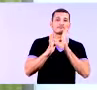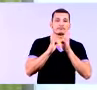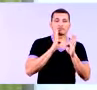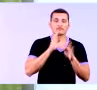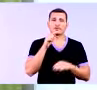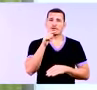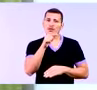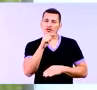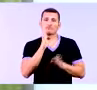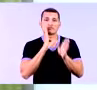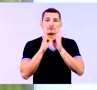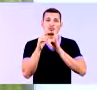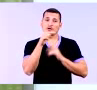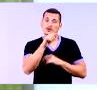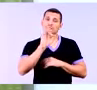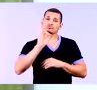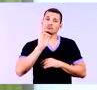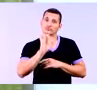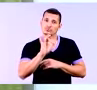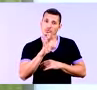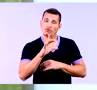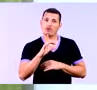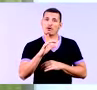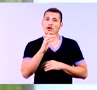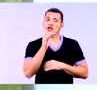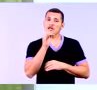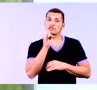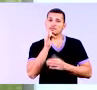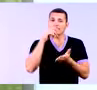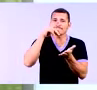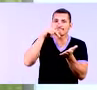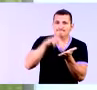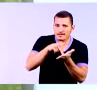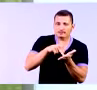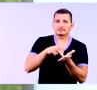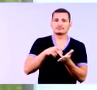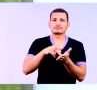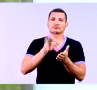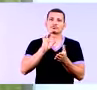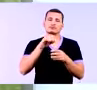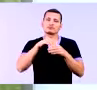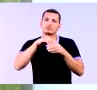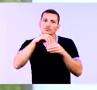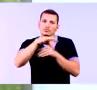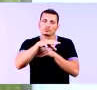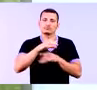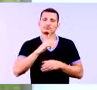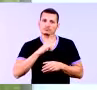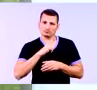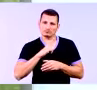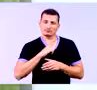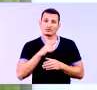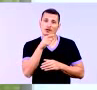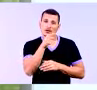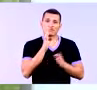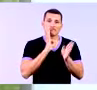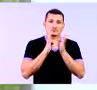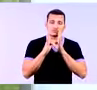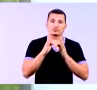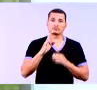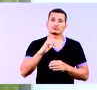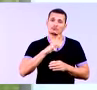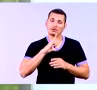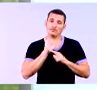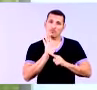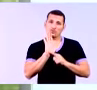só funciona, ele só existe se houver conteúdo. O Facebook oferece conteúdo a você se